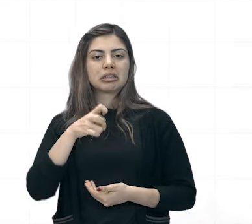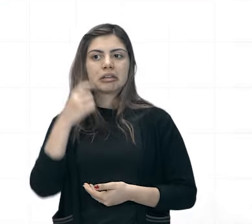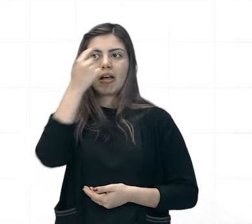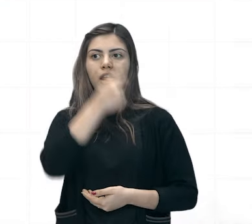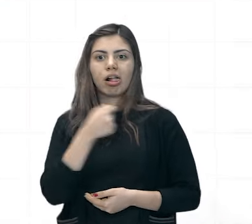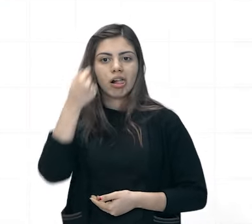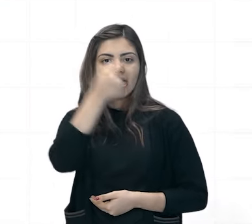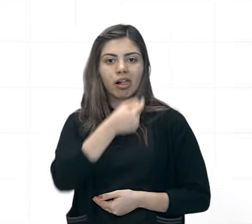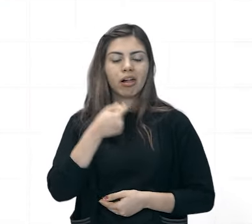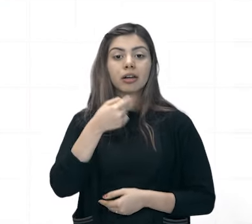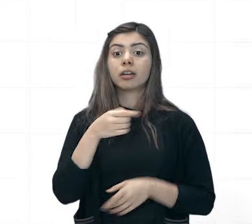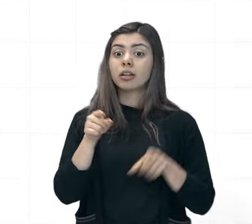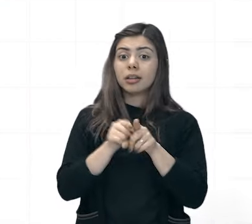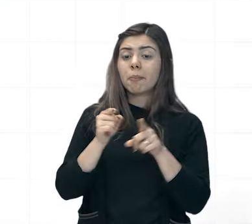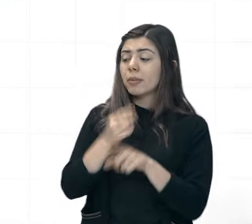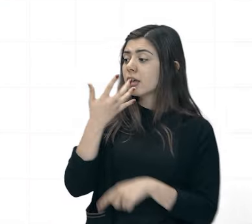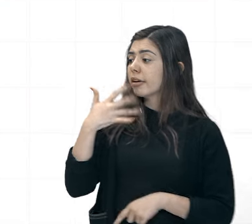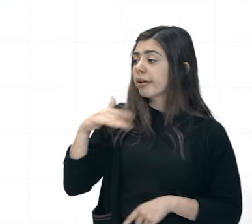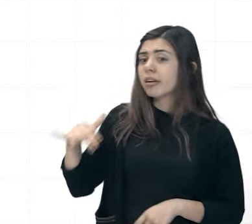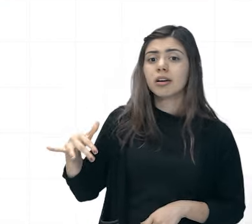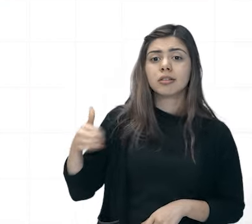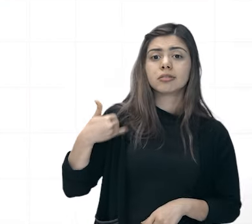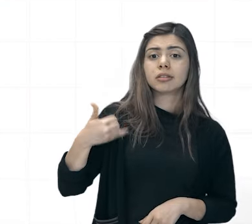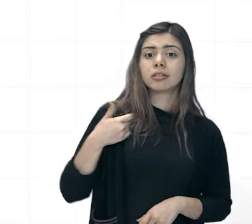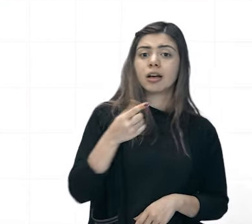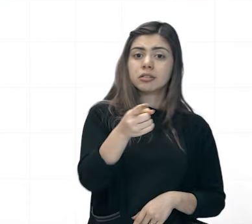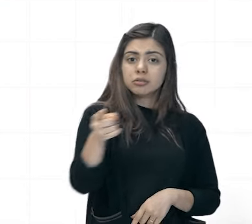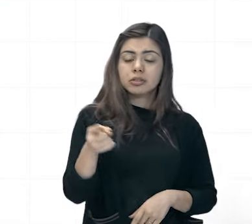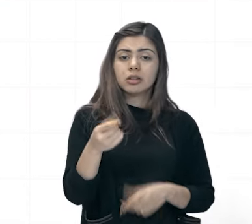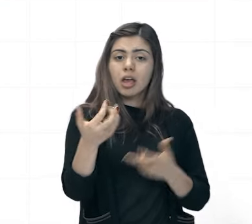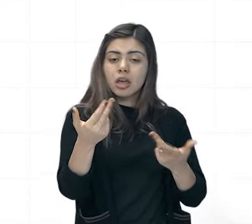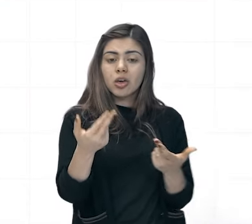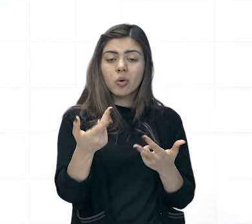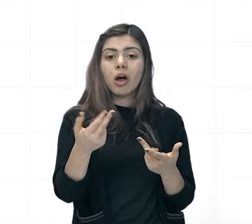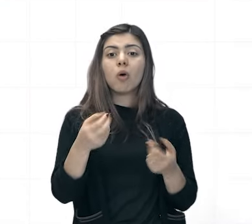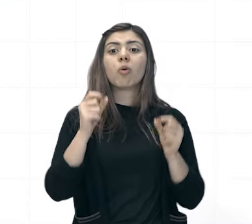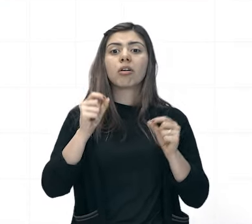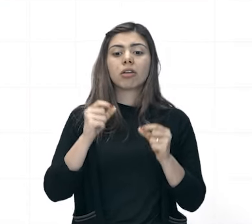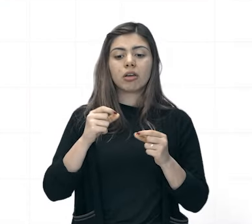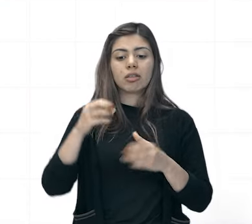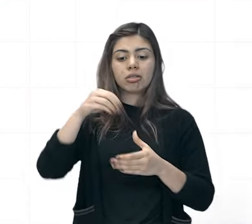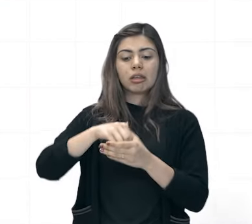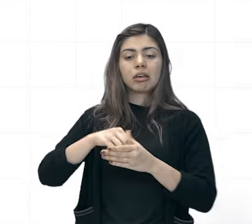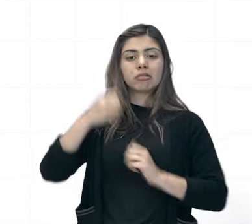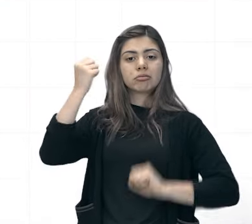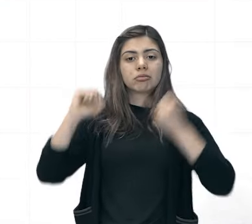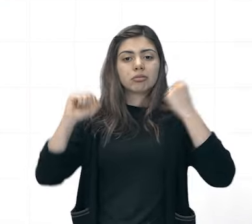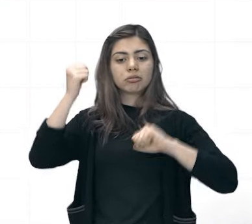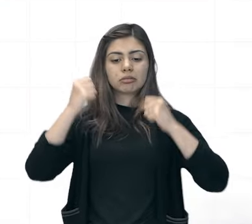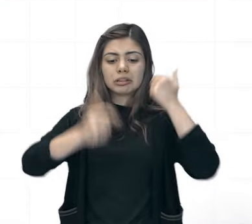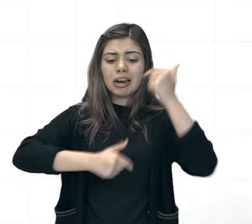crianças na idade de vocês dentro das fábricas desenvolvendo atividade como pessoas